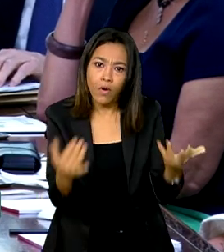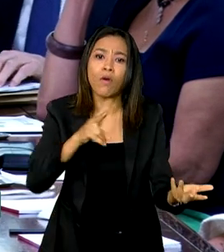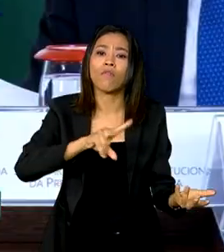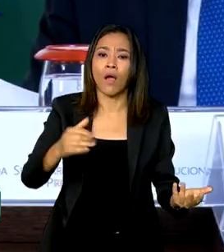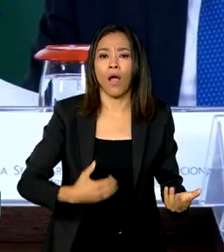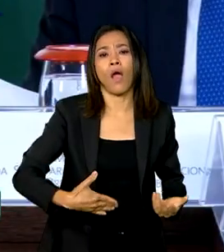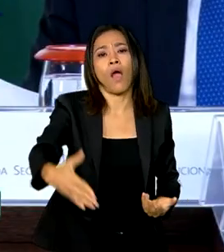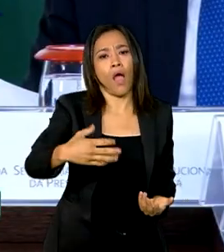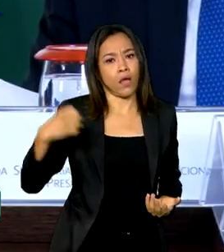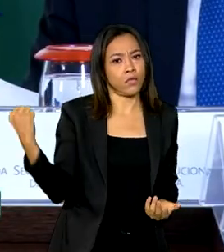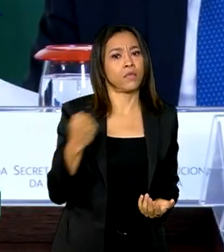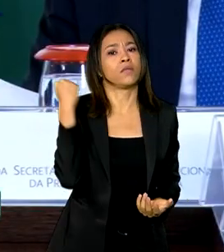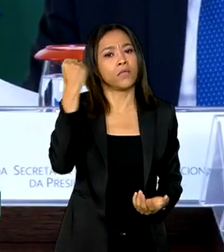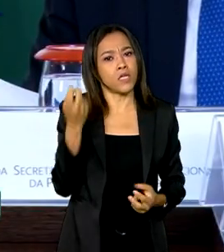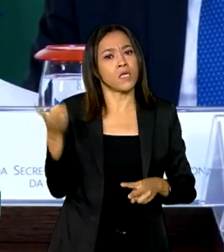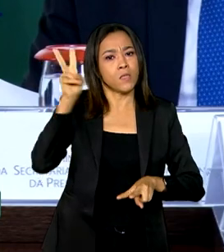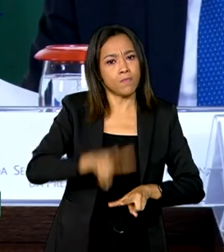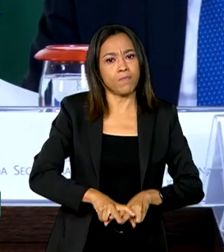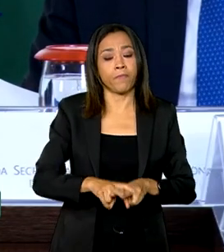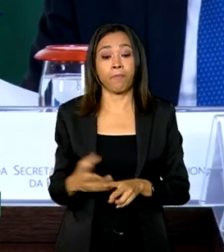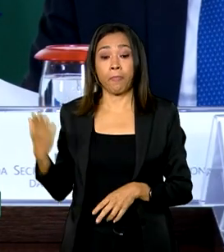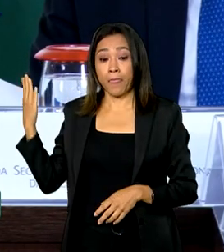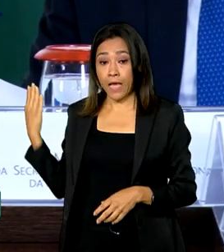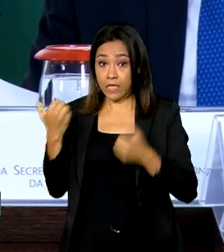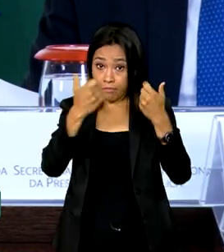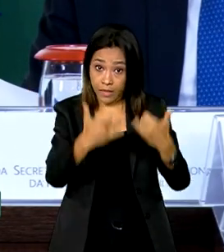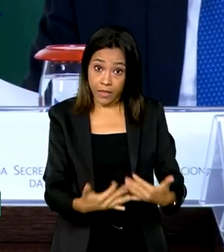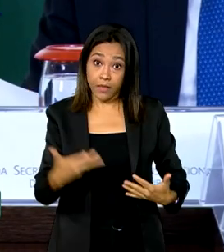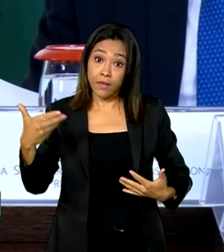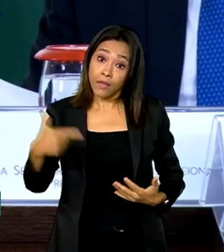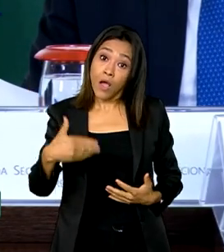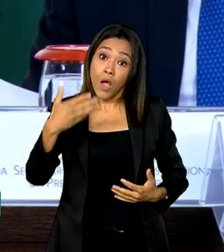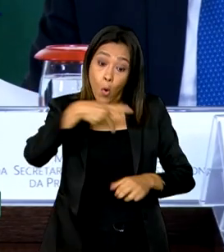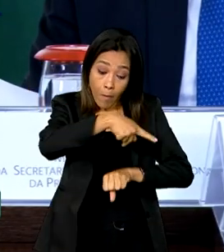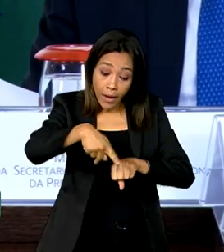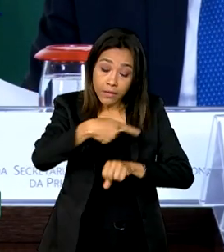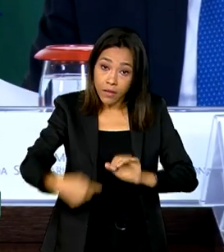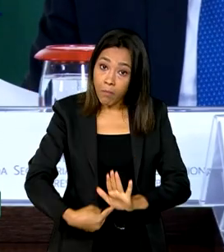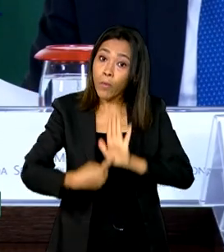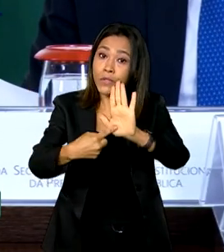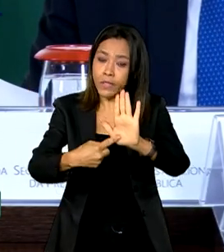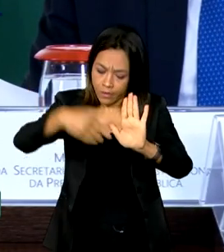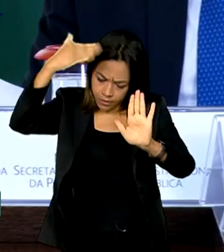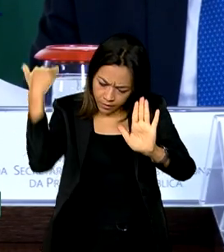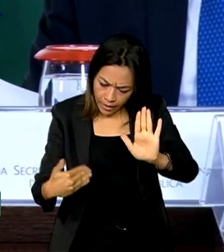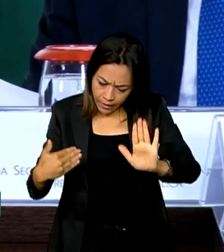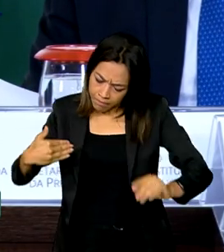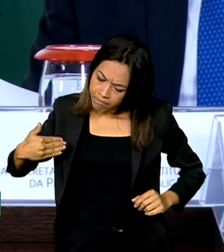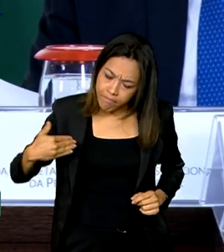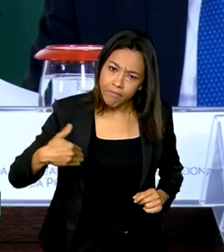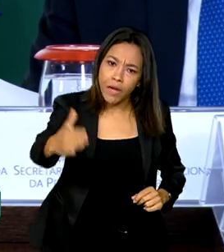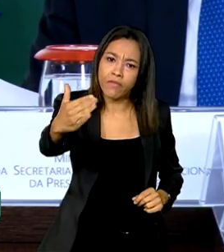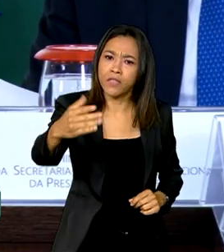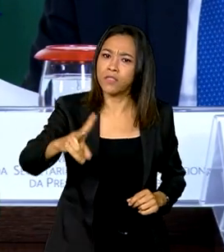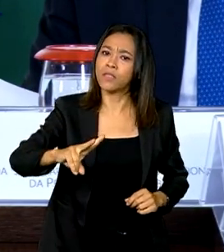estabelecemos esse país apenas está mostrando que daqui para frente a gente não vai brincar com cri ambiental